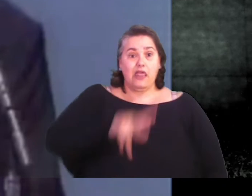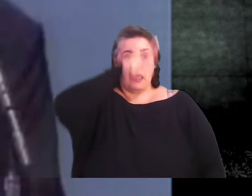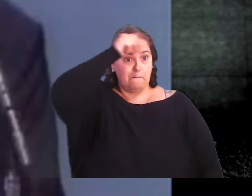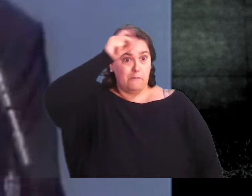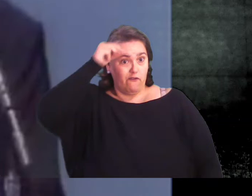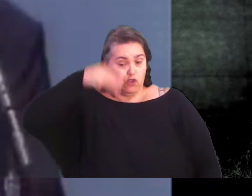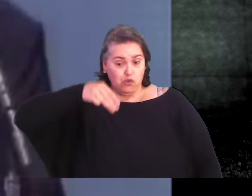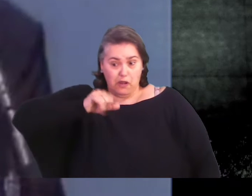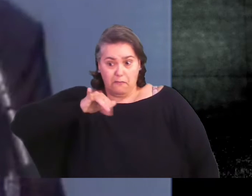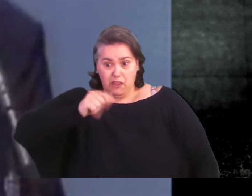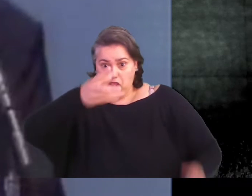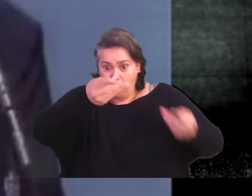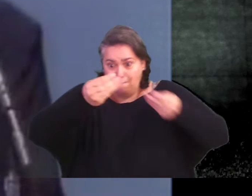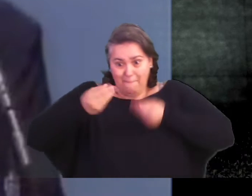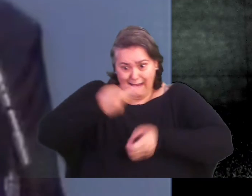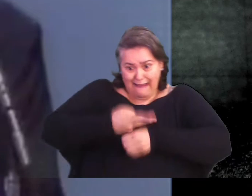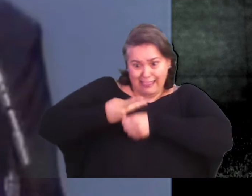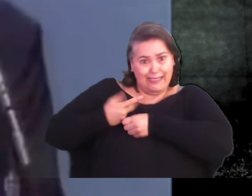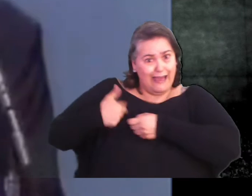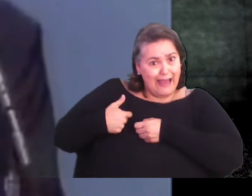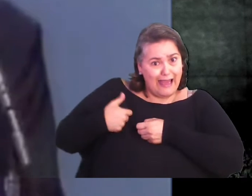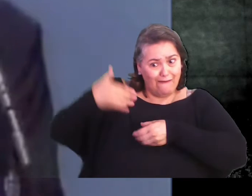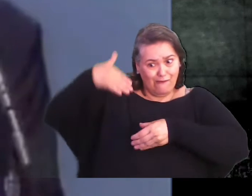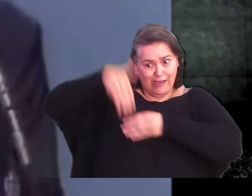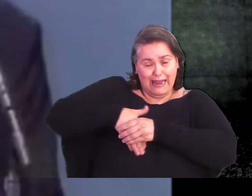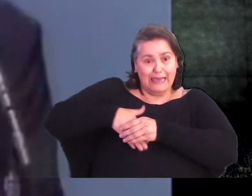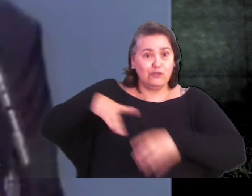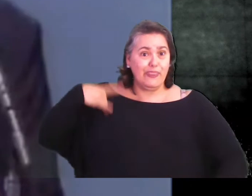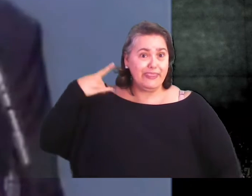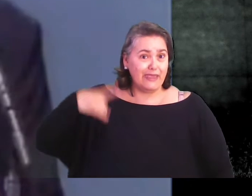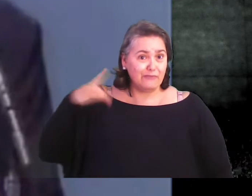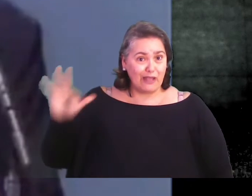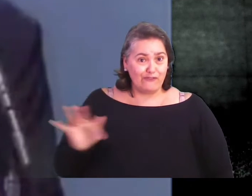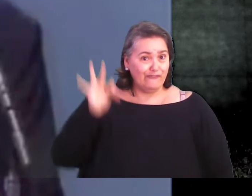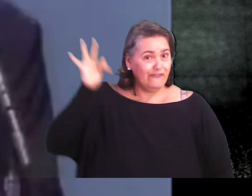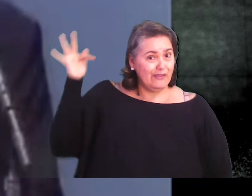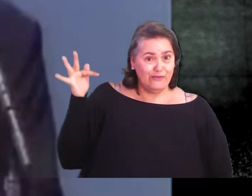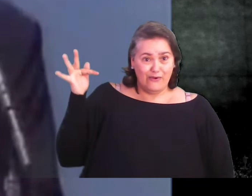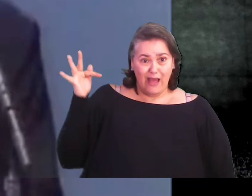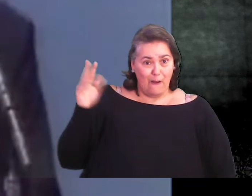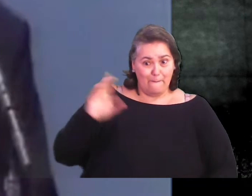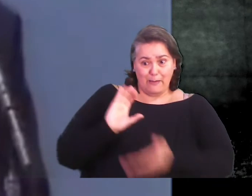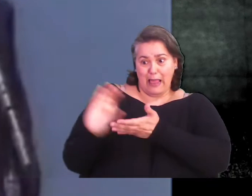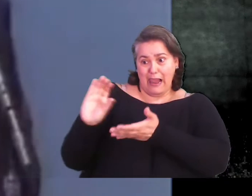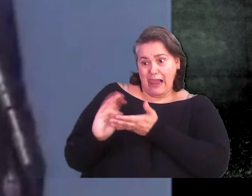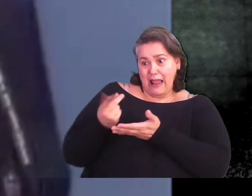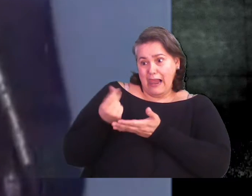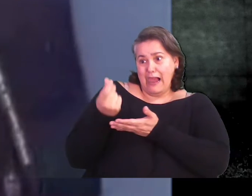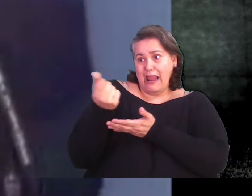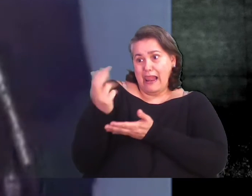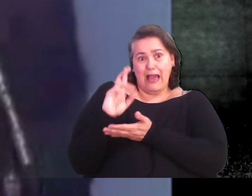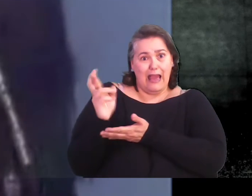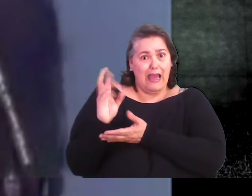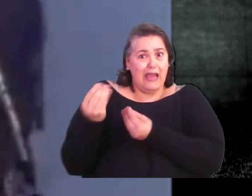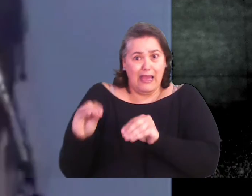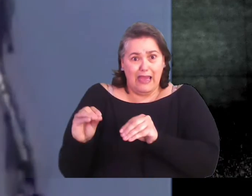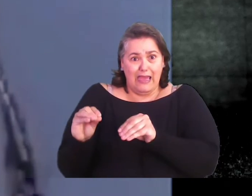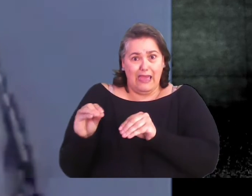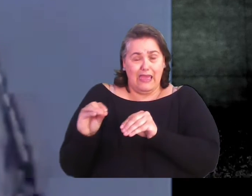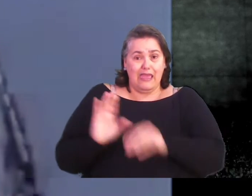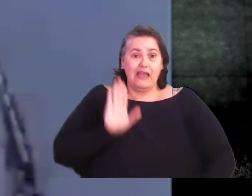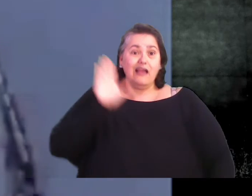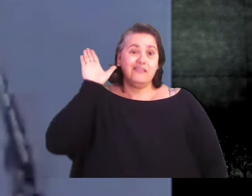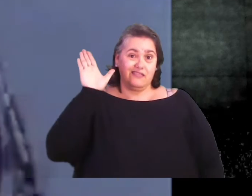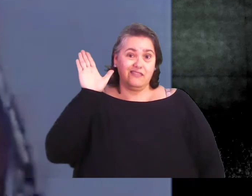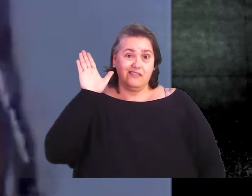presente do regime militar, quando foi eleito deputado em benefício do Plano Cruzado, quando esse candidato recebia